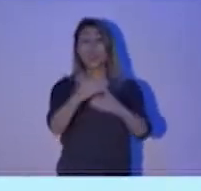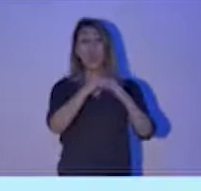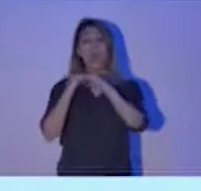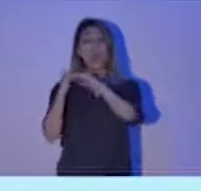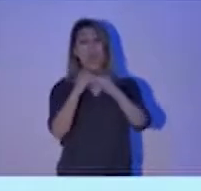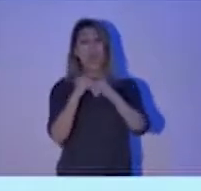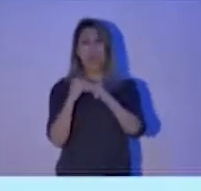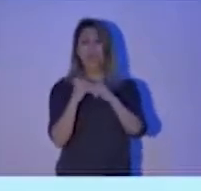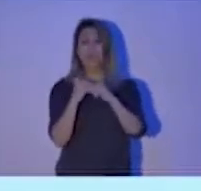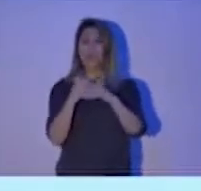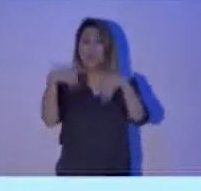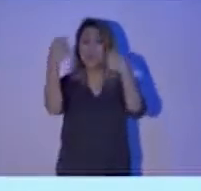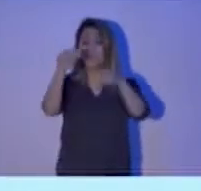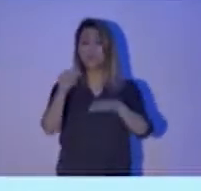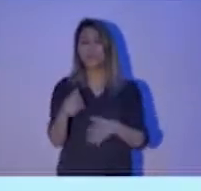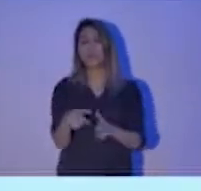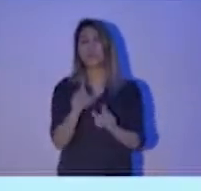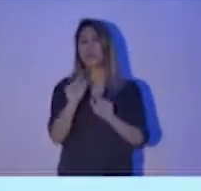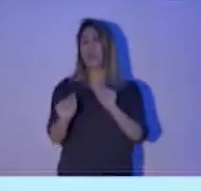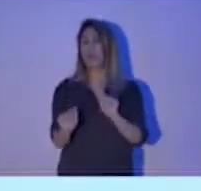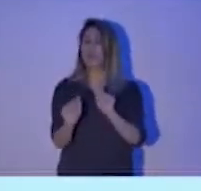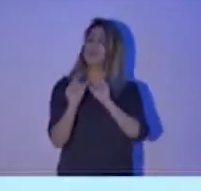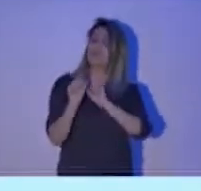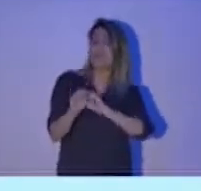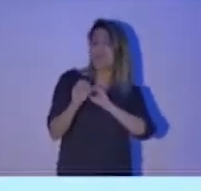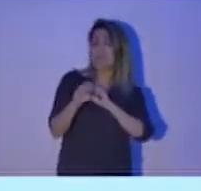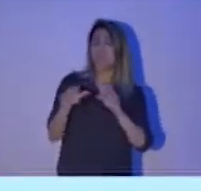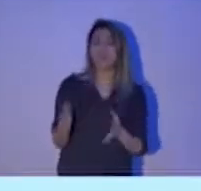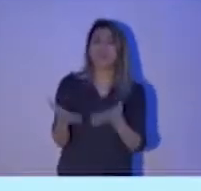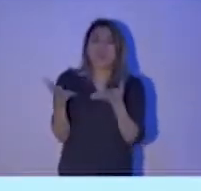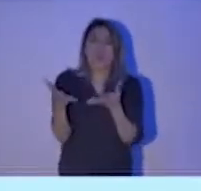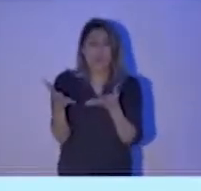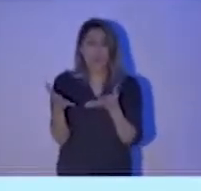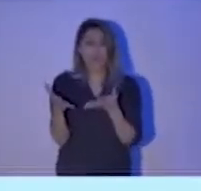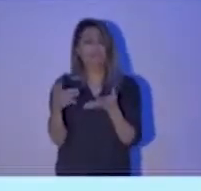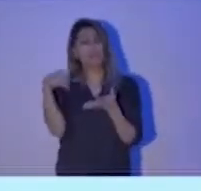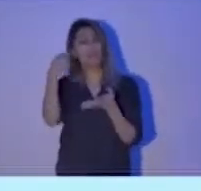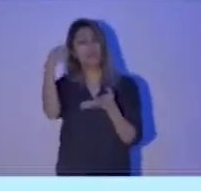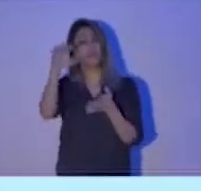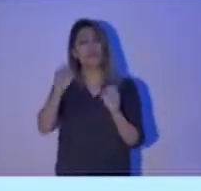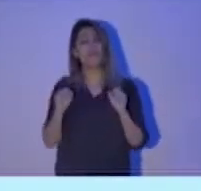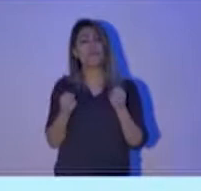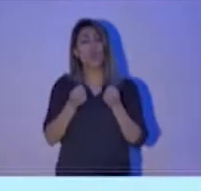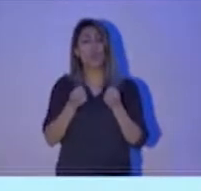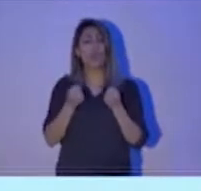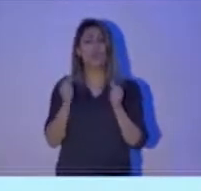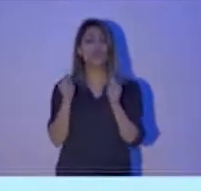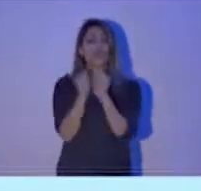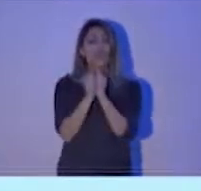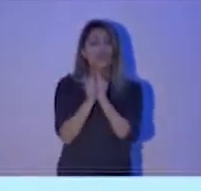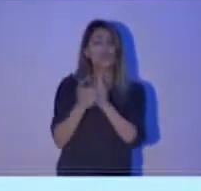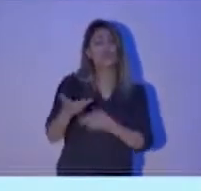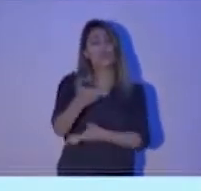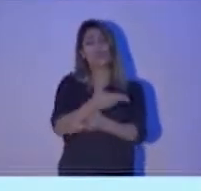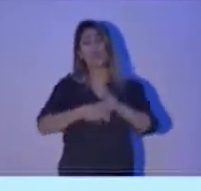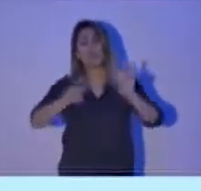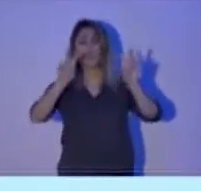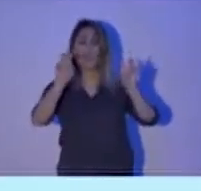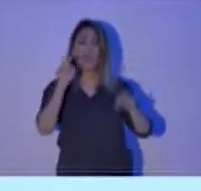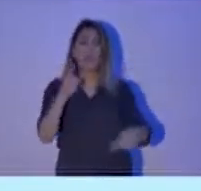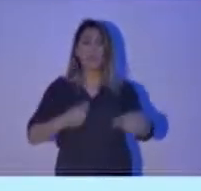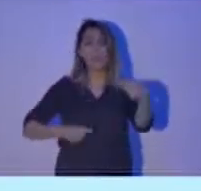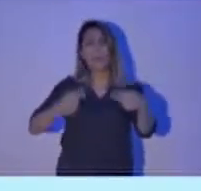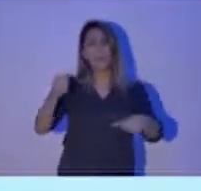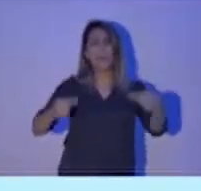um investimento que nós todos devemos fazer e nos esforçarmos para estarmos juntos e discutirmos esses temas. A respeito dos